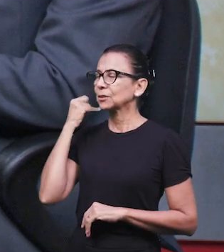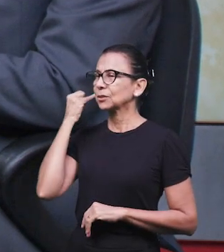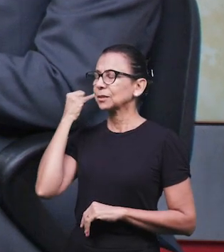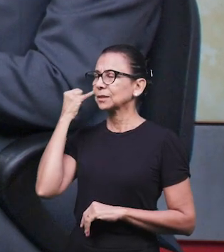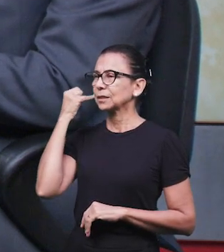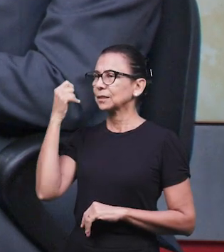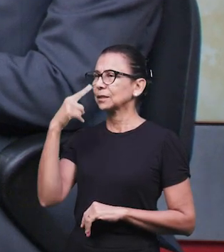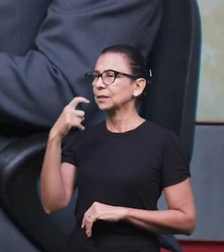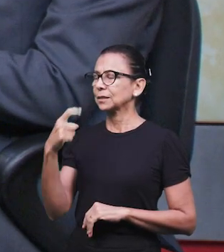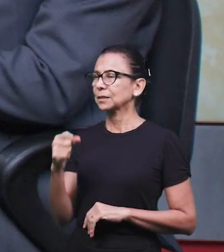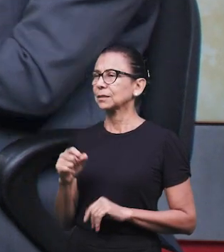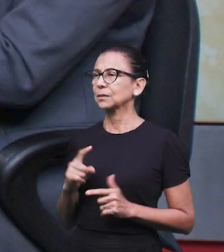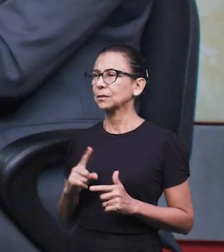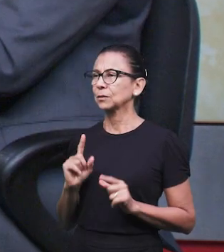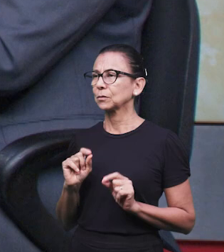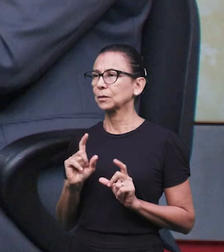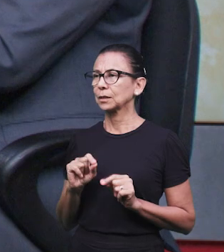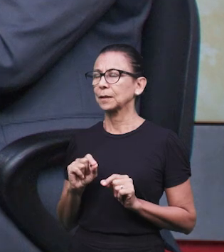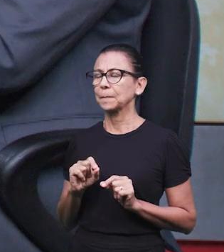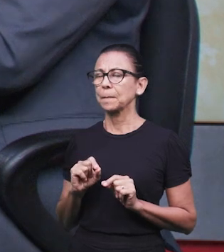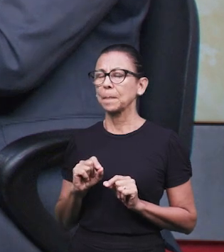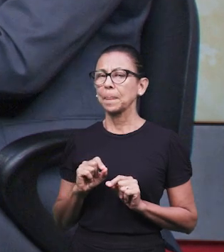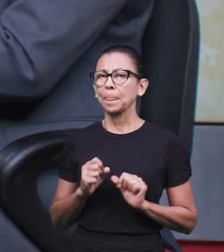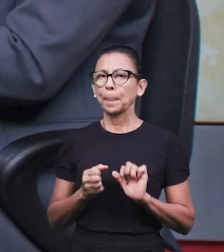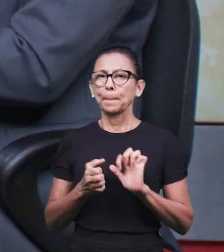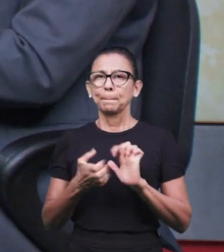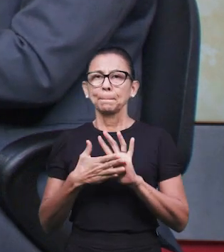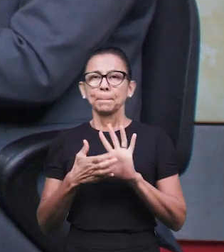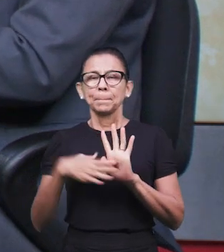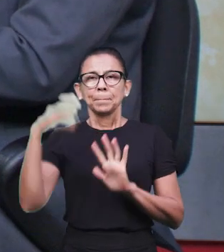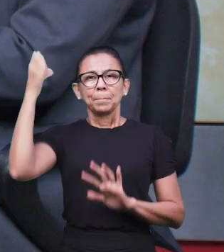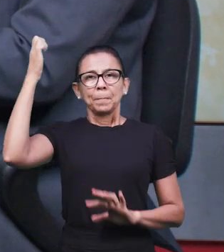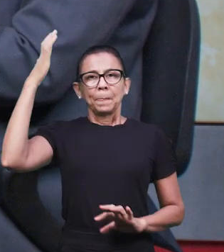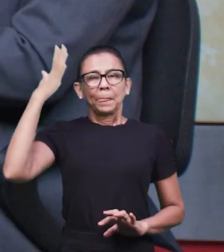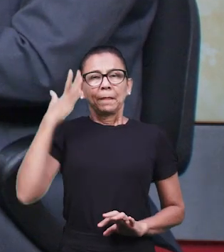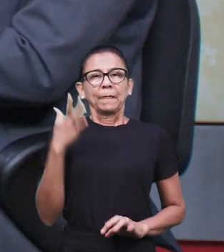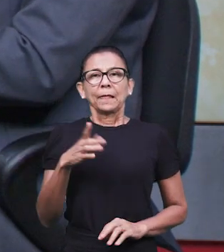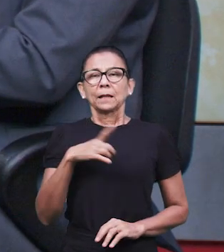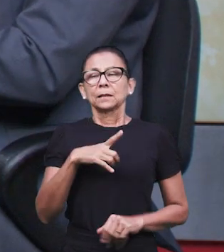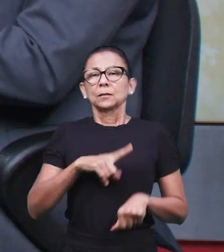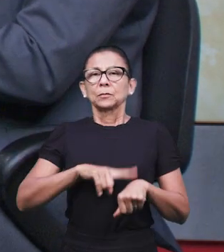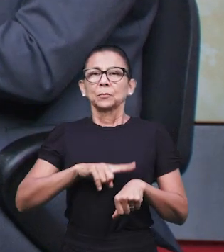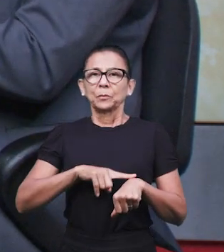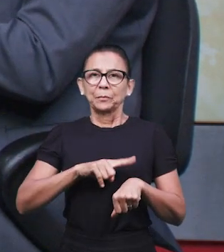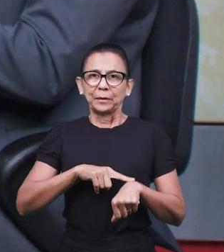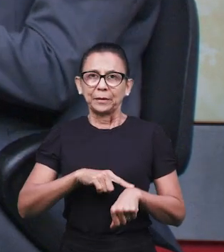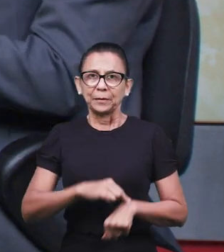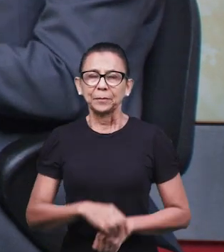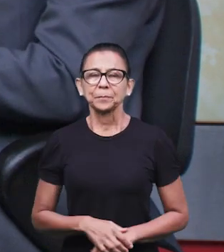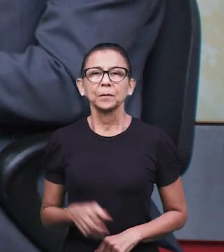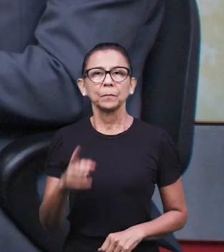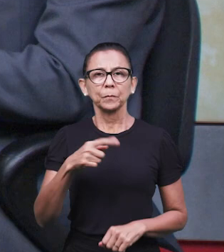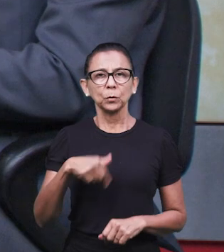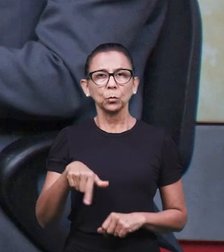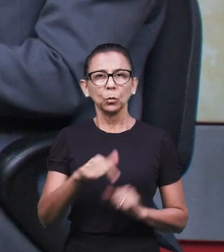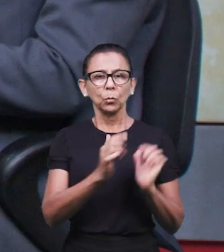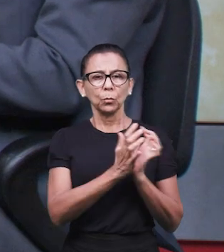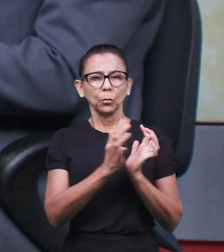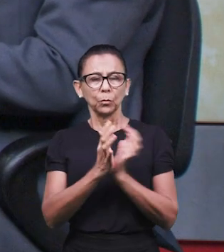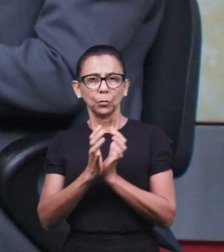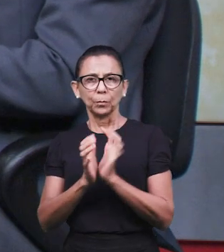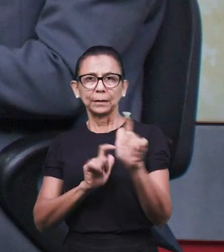que o louvor revelado, ele tem o seu momento. Quando você não pode, né, todos os irmãos que trabalham com